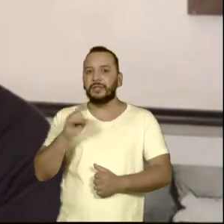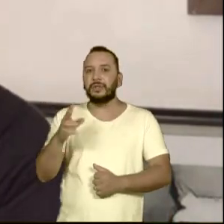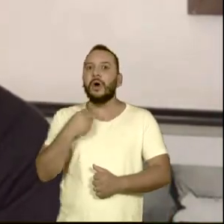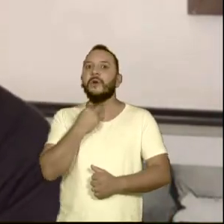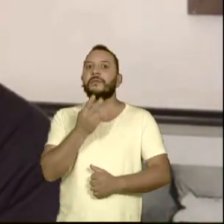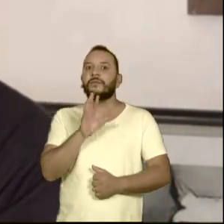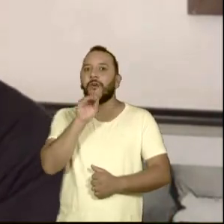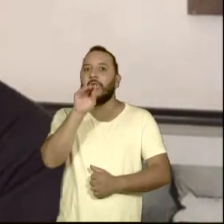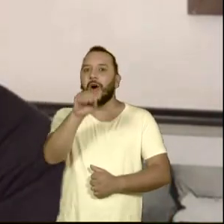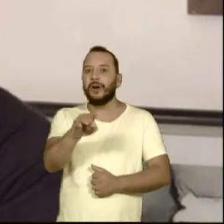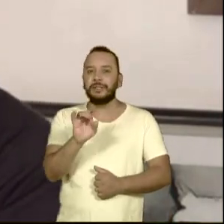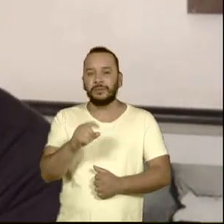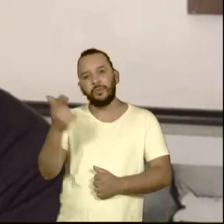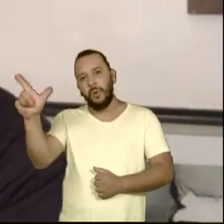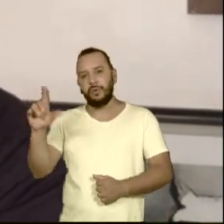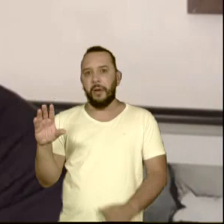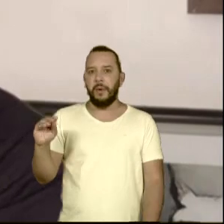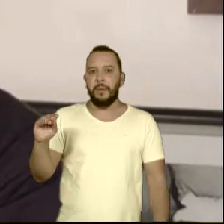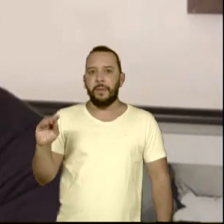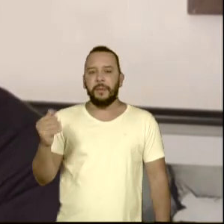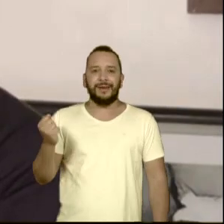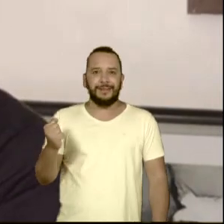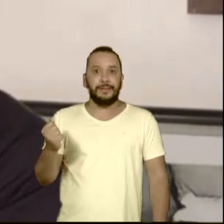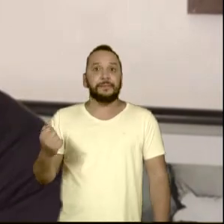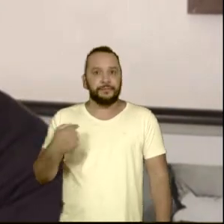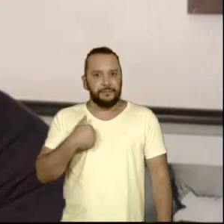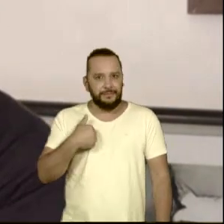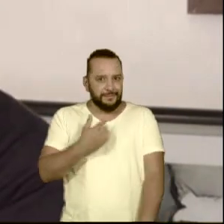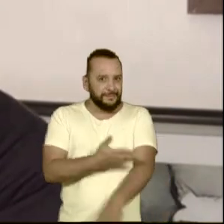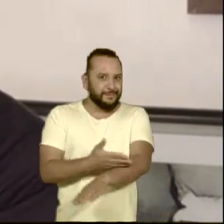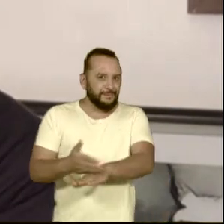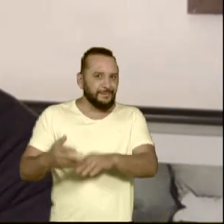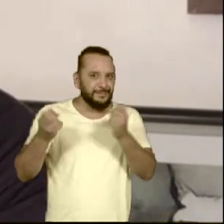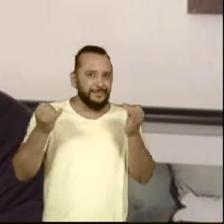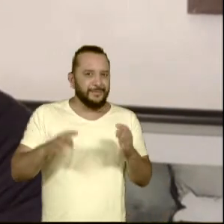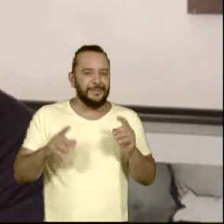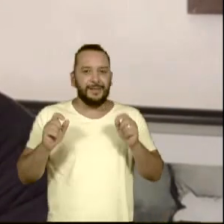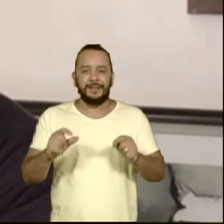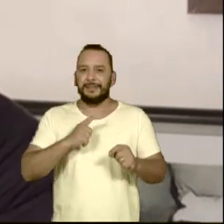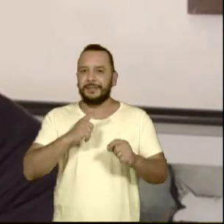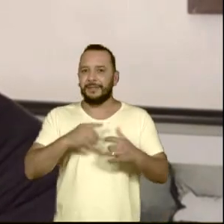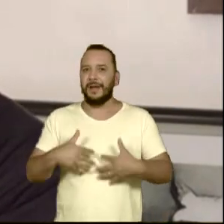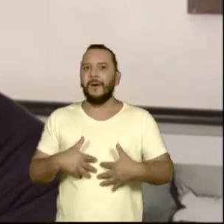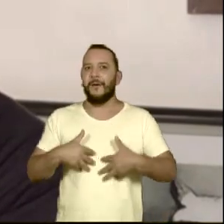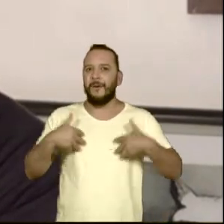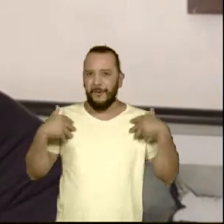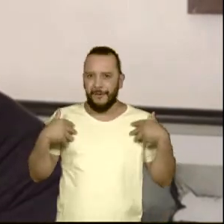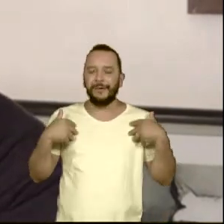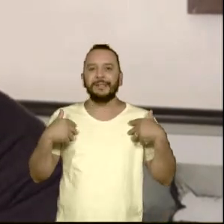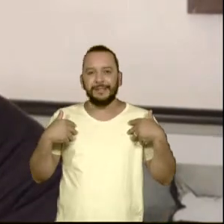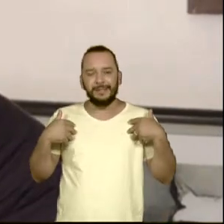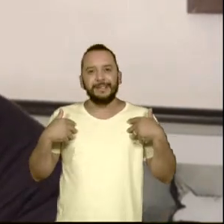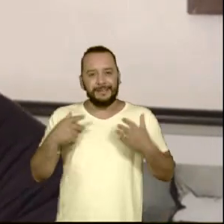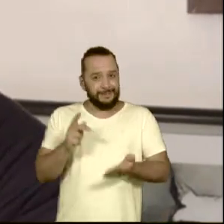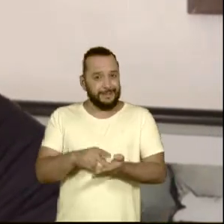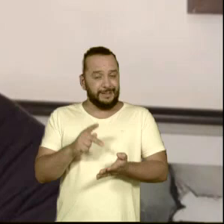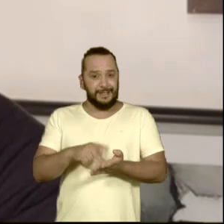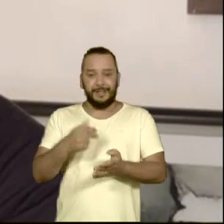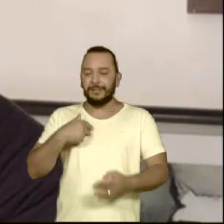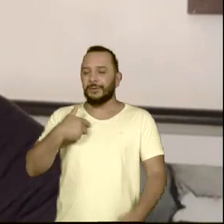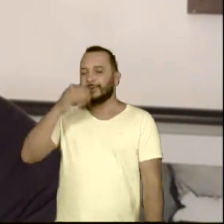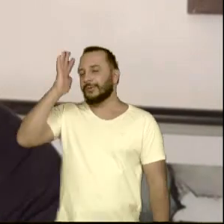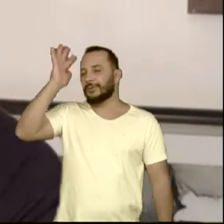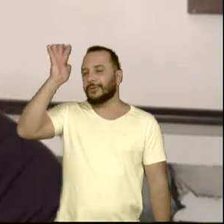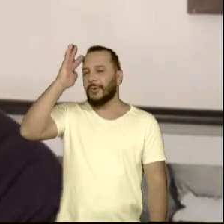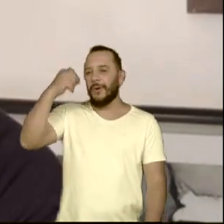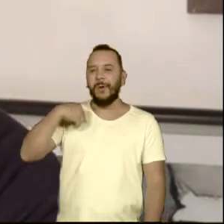Então, eu costumava dizer, e costumo dizer, que eu tive a honra de realizar um sonho que